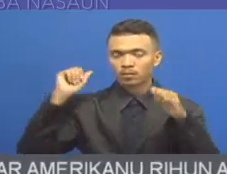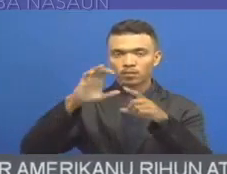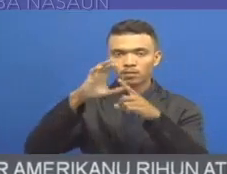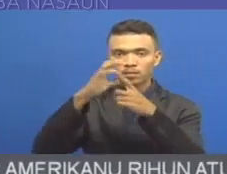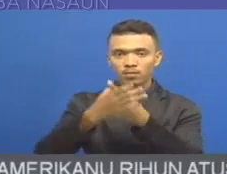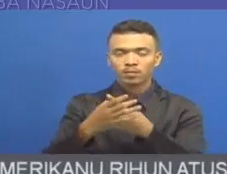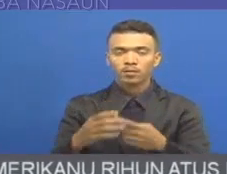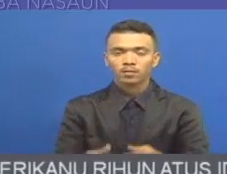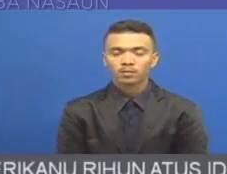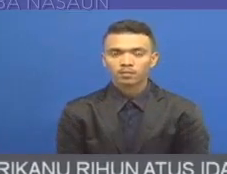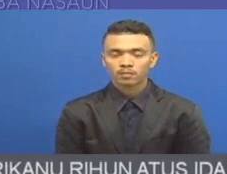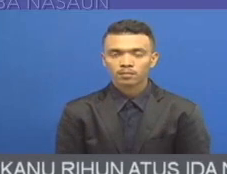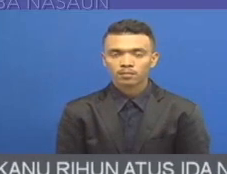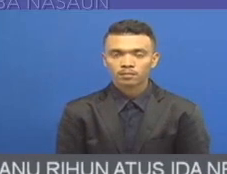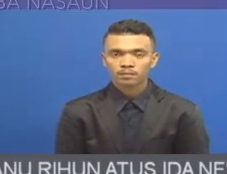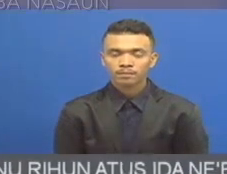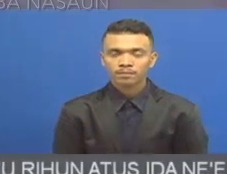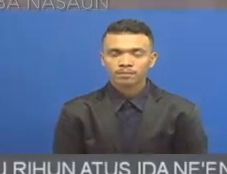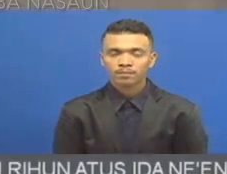no Festa Corometan.